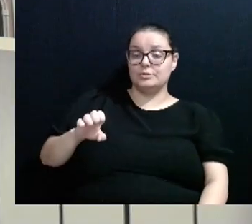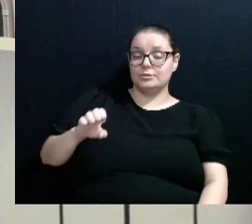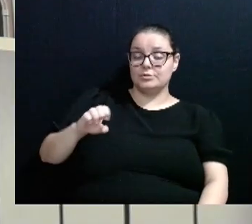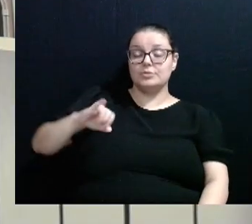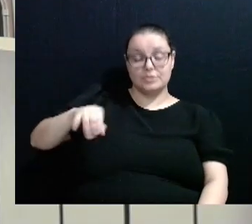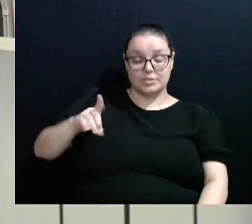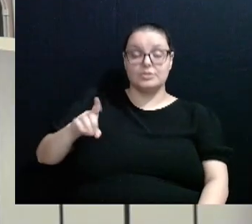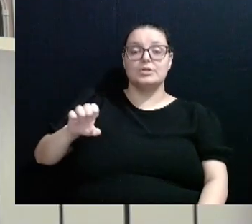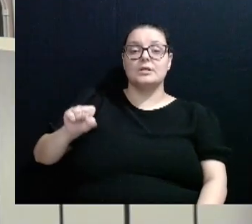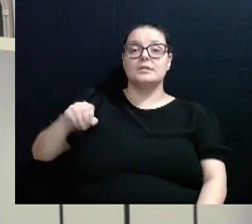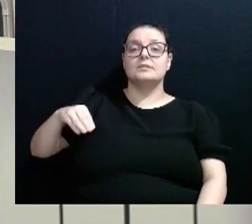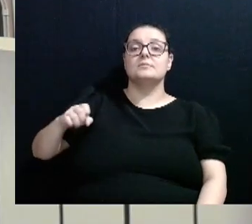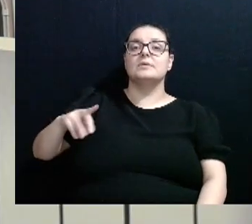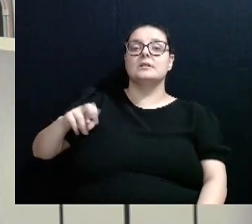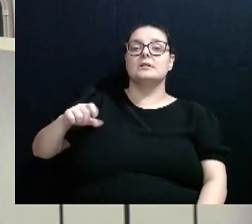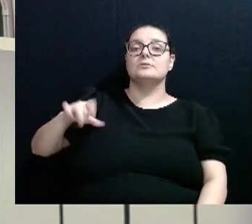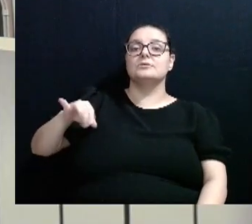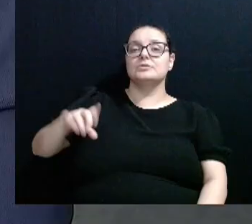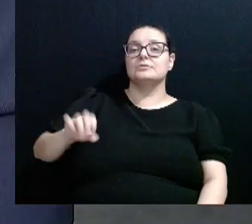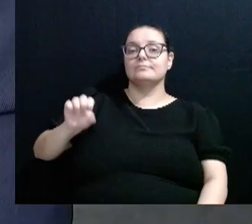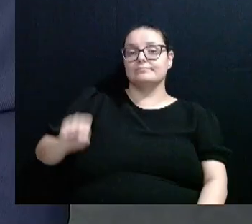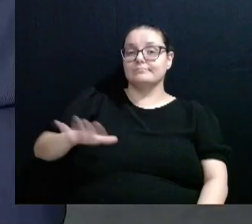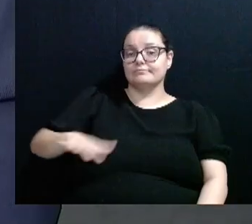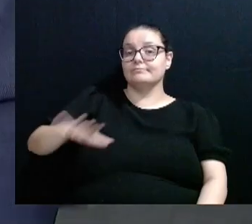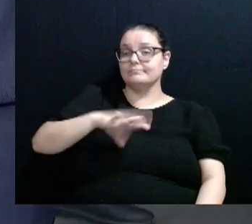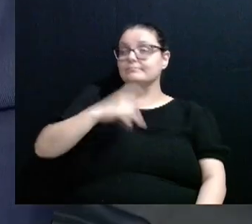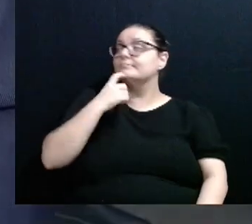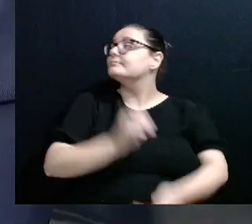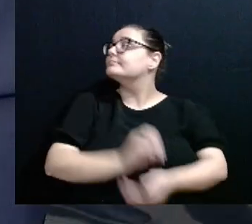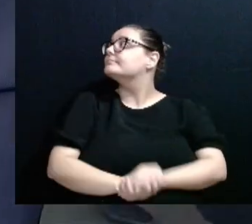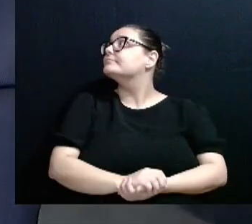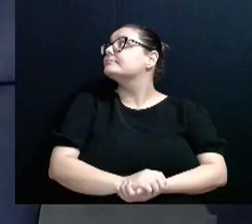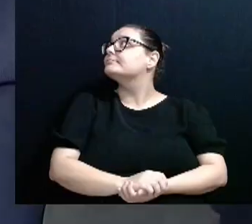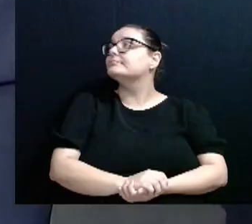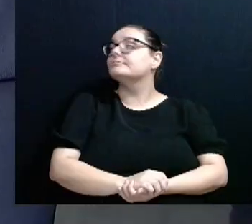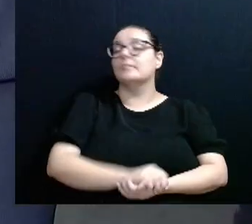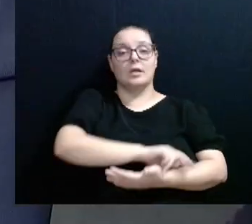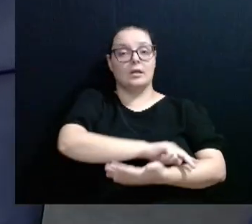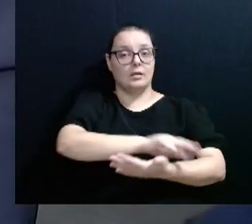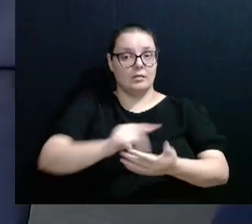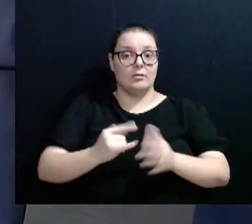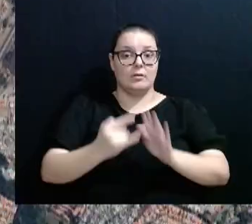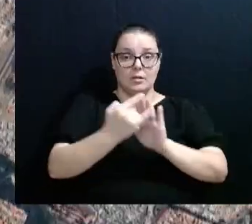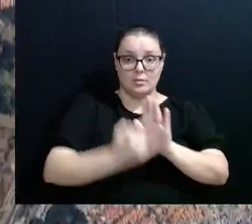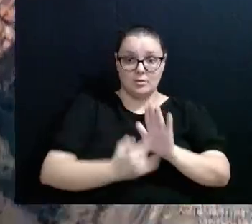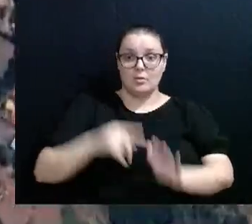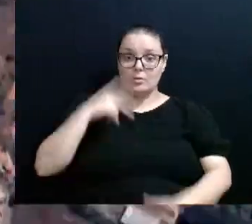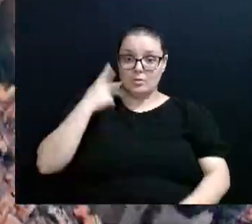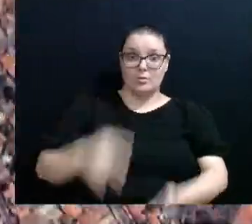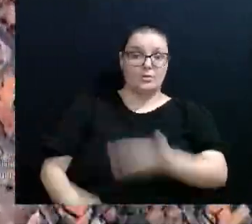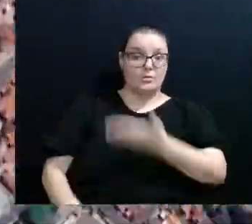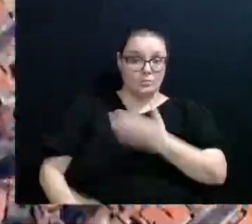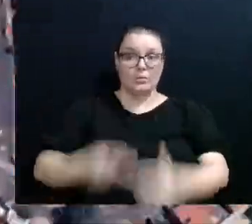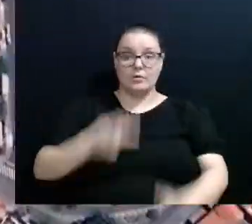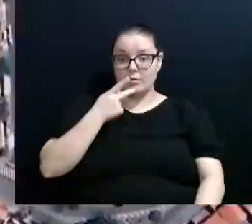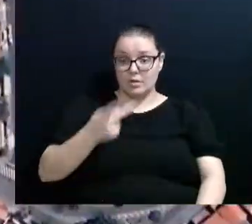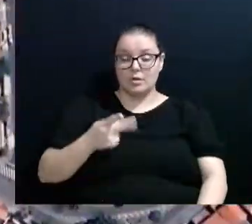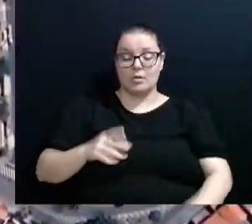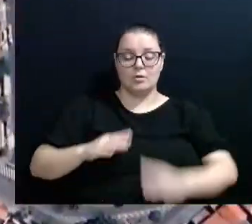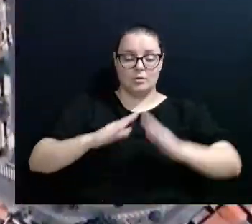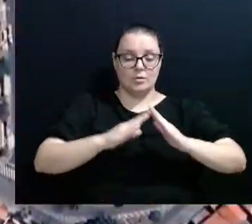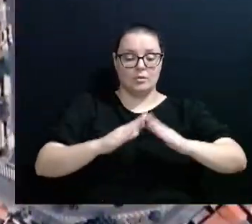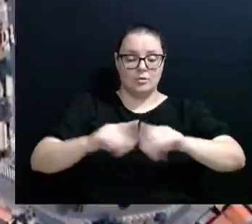sul aqui de Campinas. Em um dos documentos, o parlamentar cita que os moradores do condomínio Village